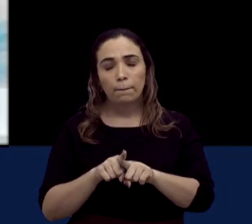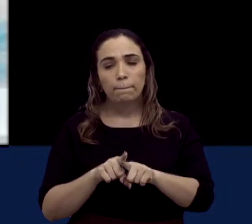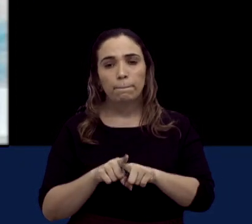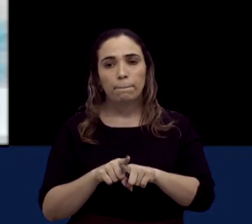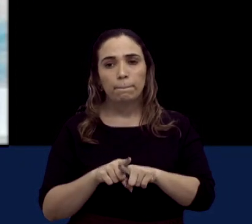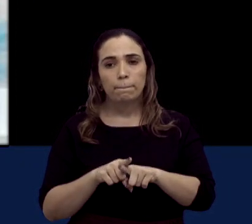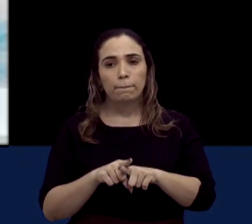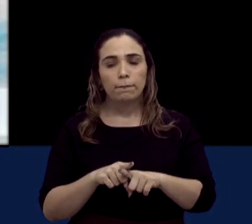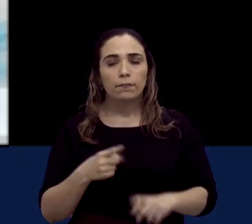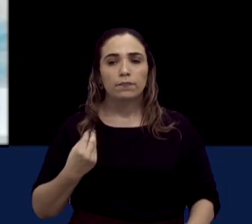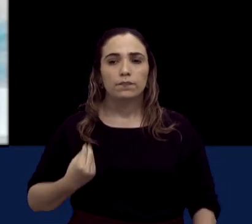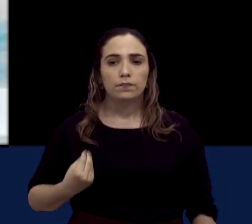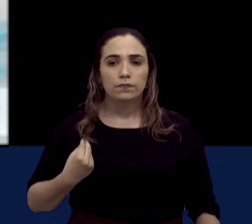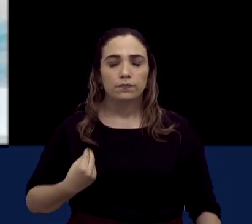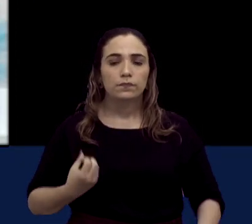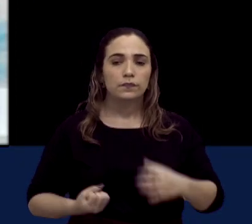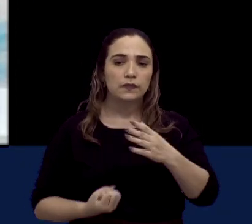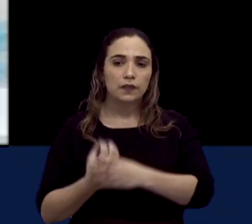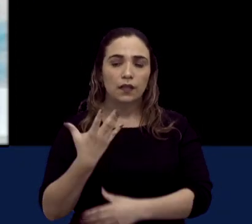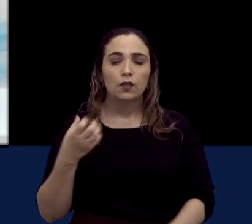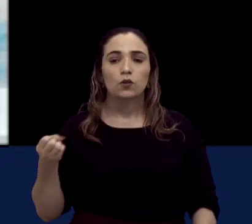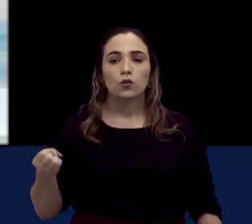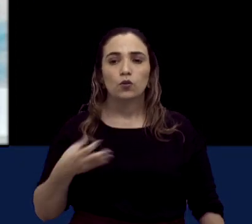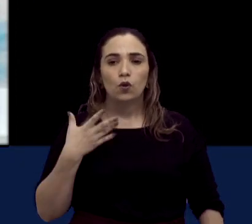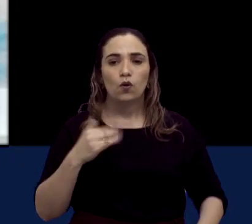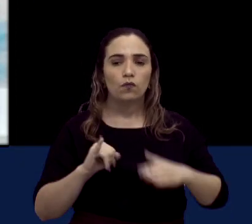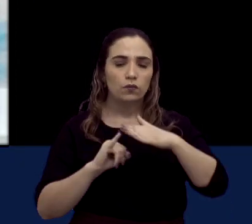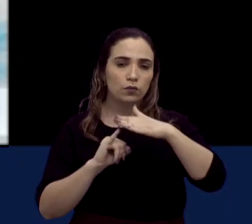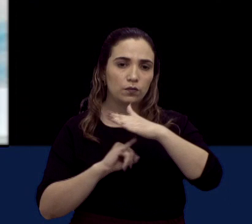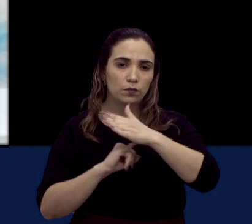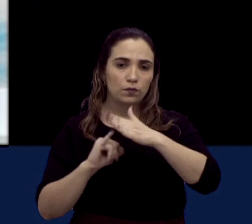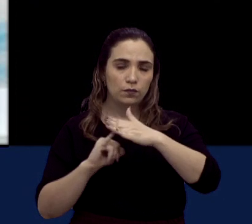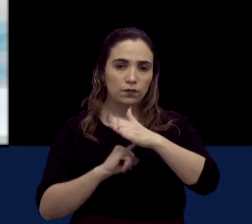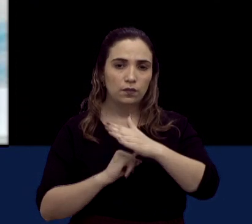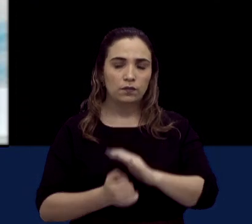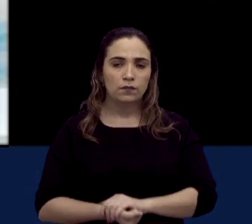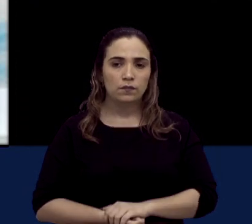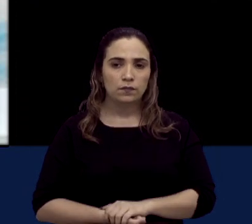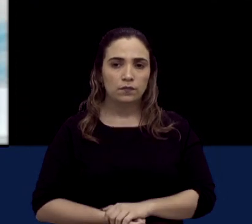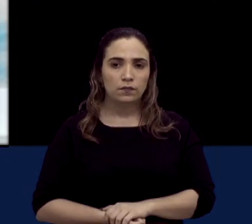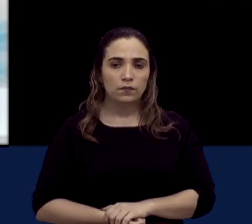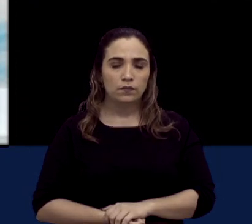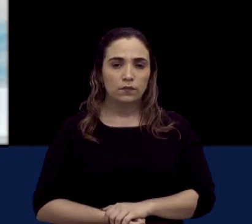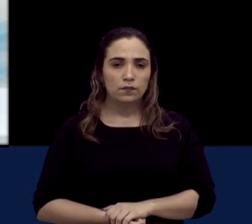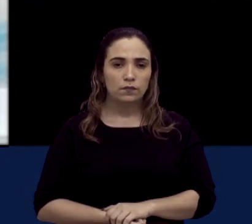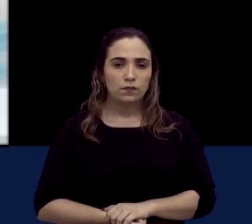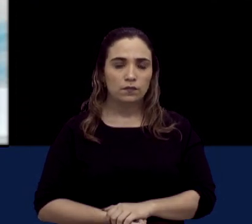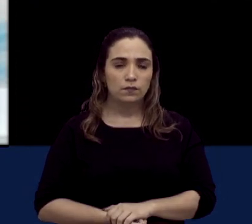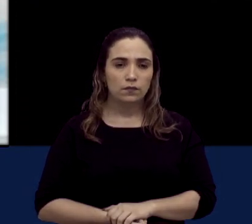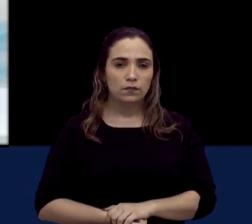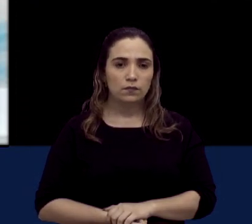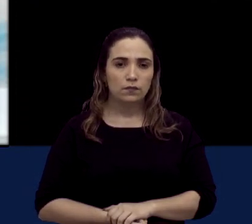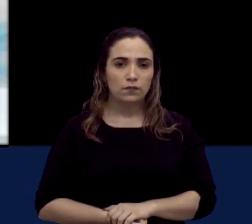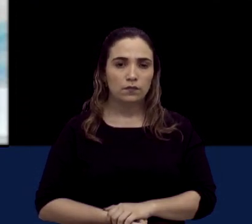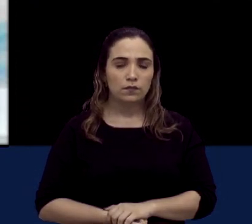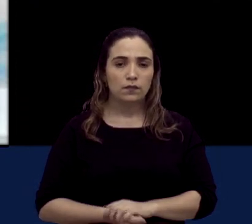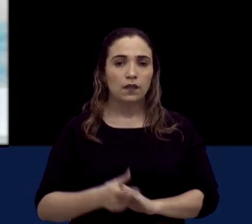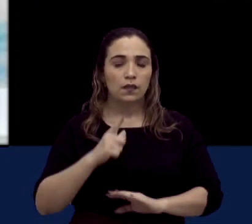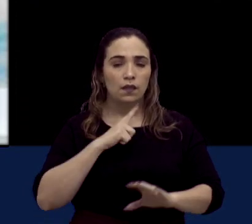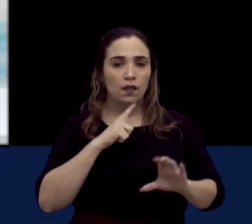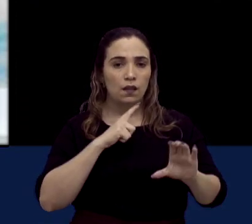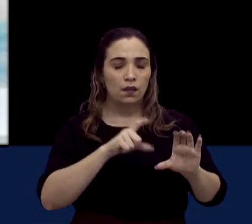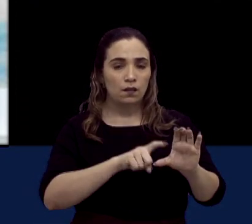nele existiu a criação de novas instituições, as agências autônomas e